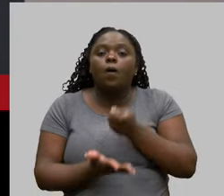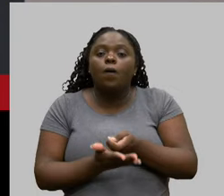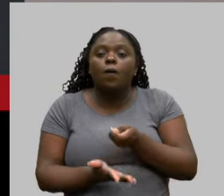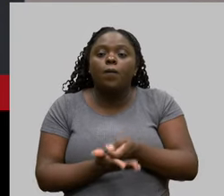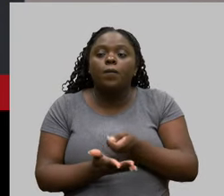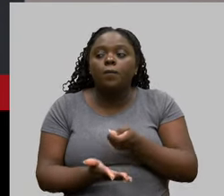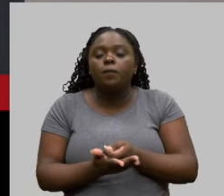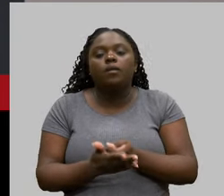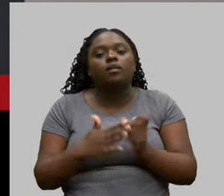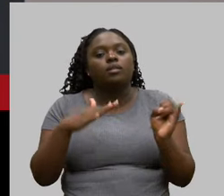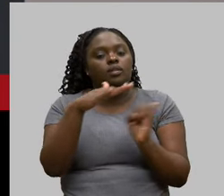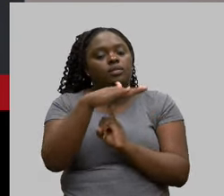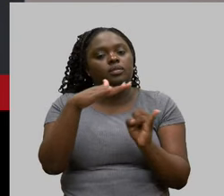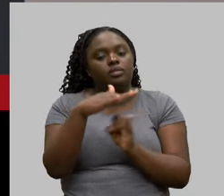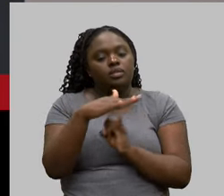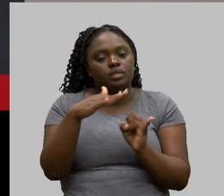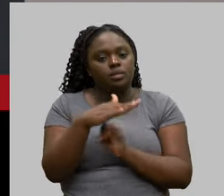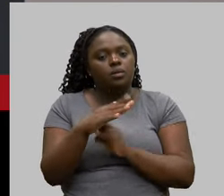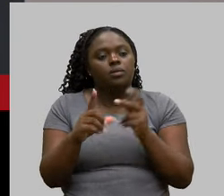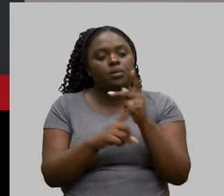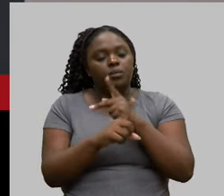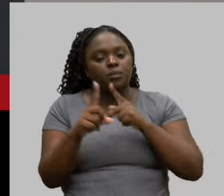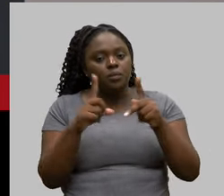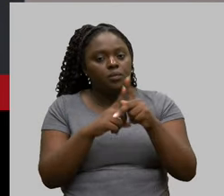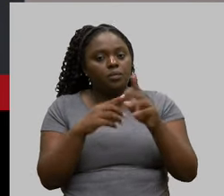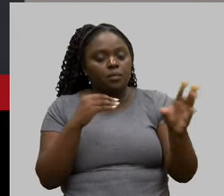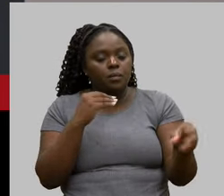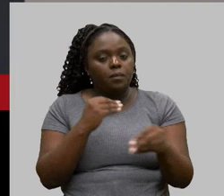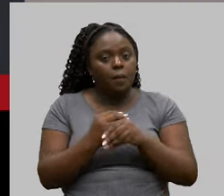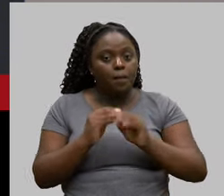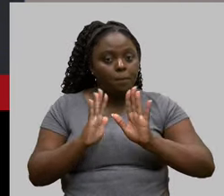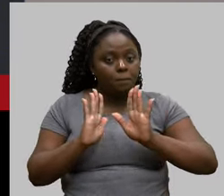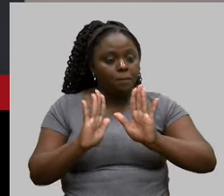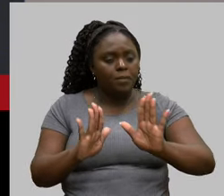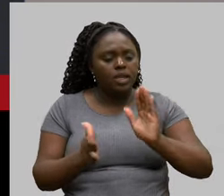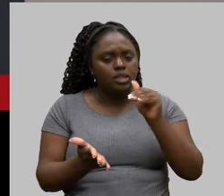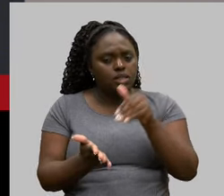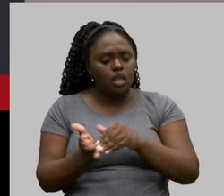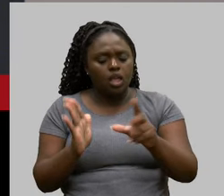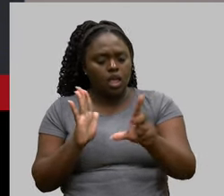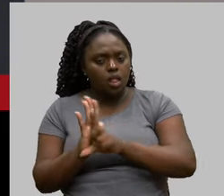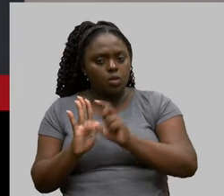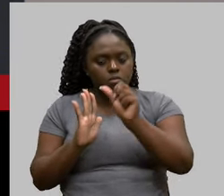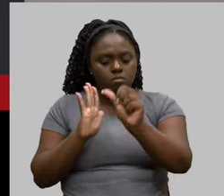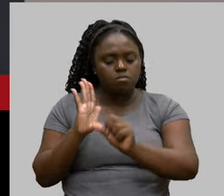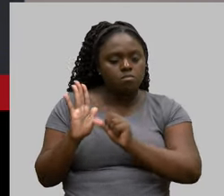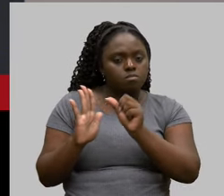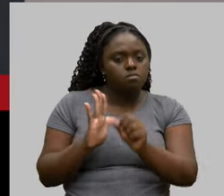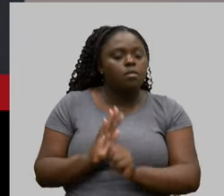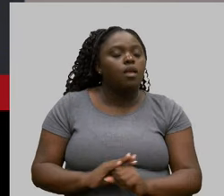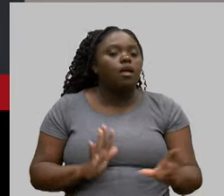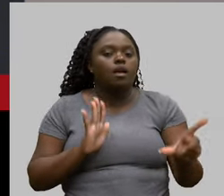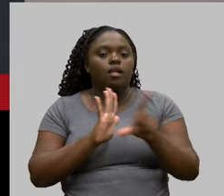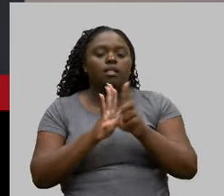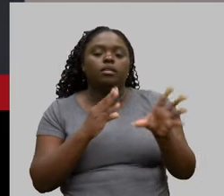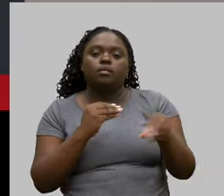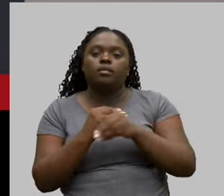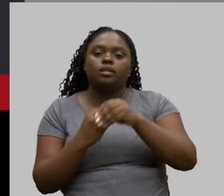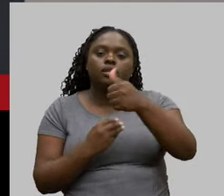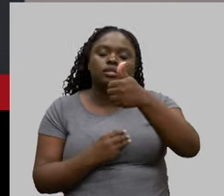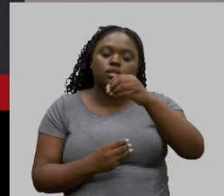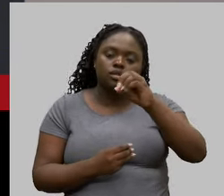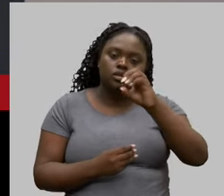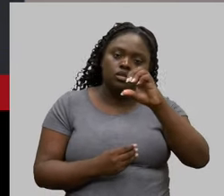previdência complementar Mas até que lei modifique a lei complementar 109 diz e o artigo